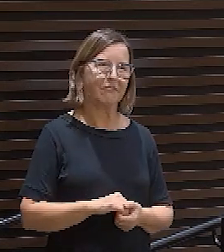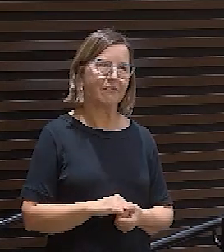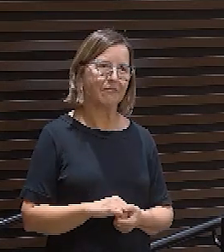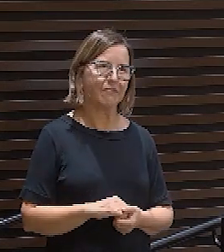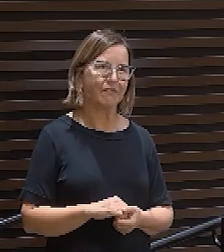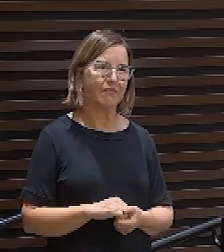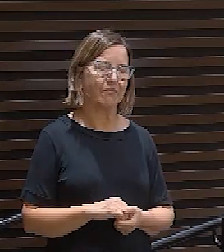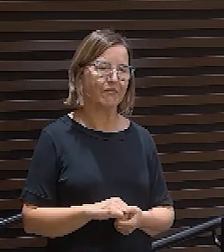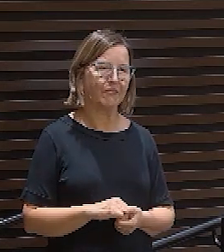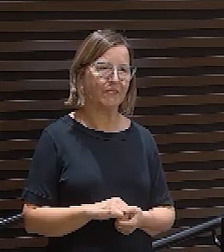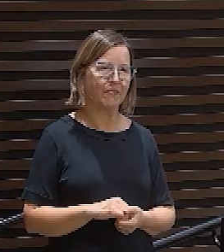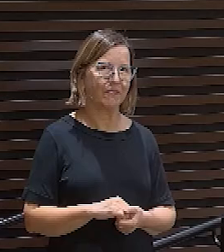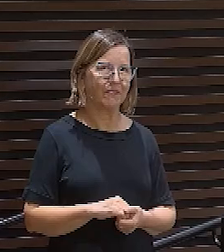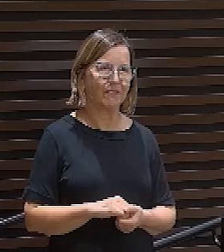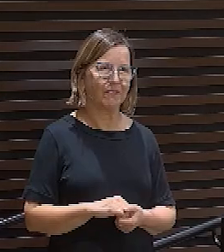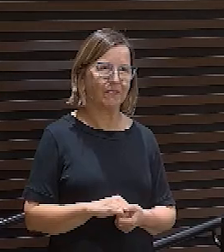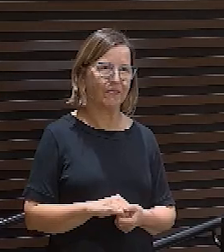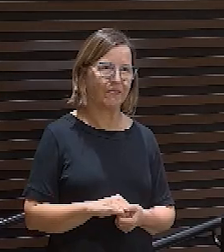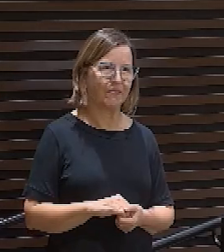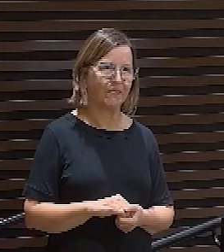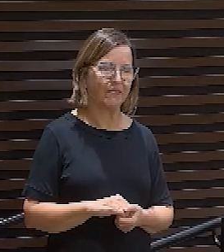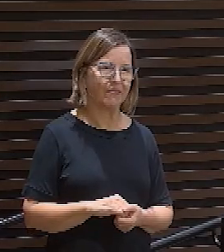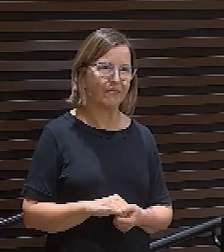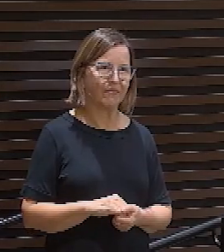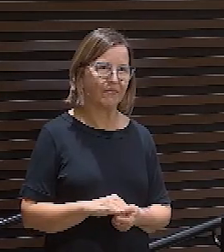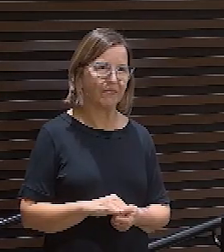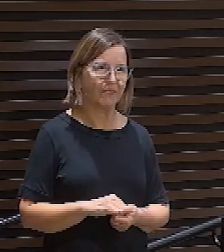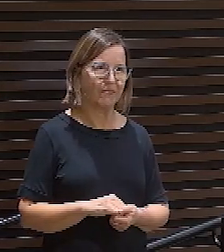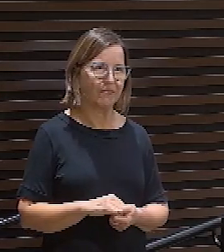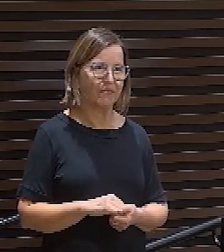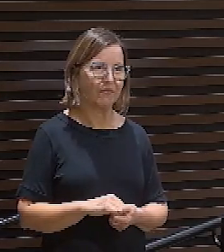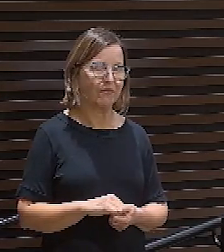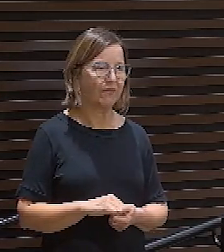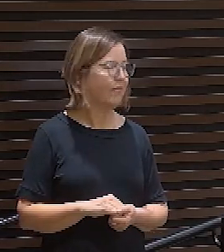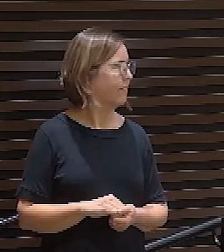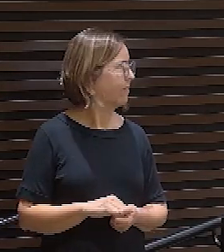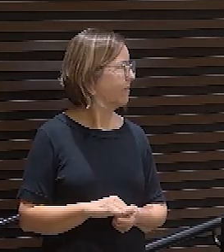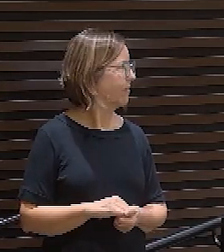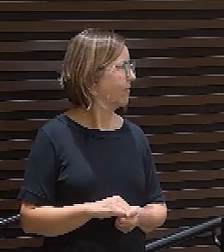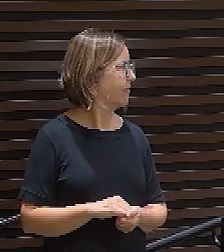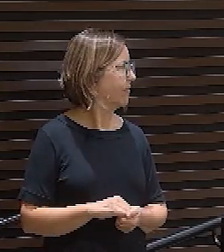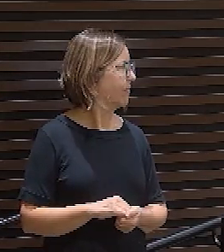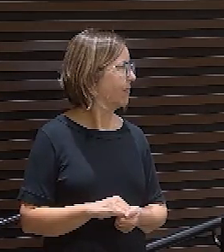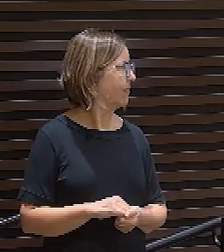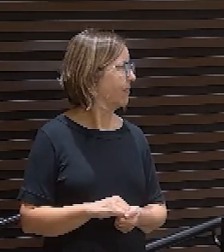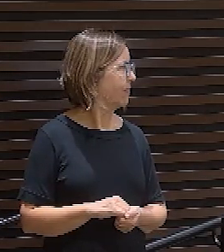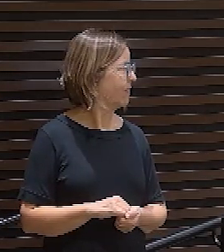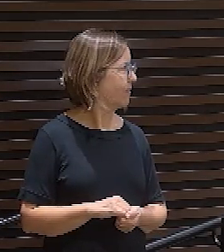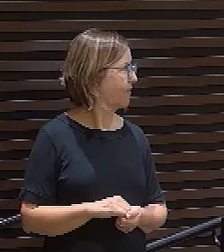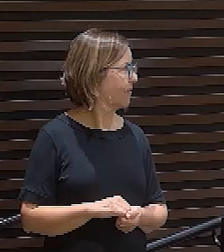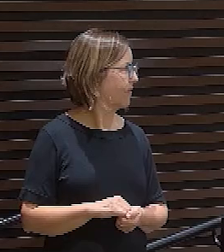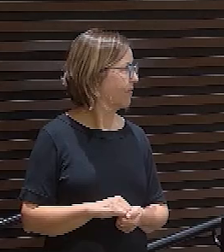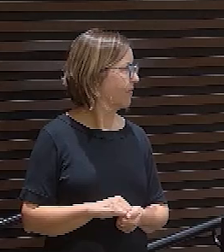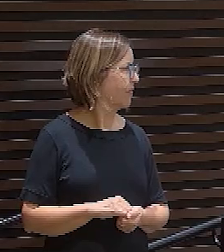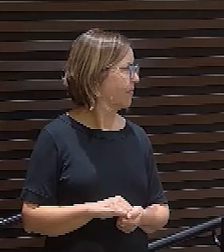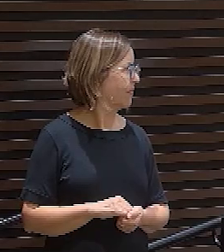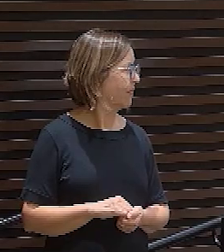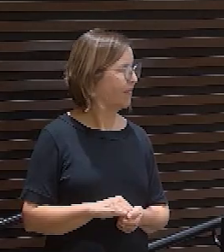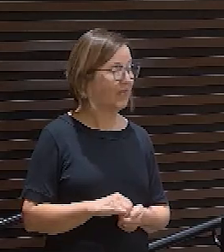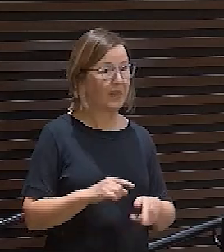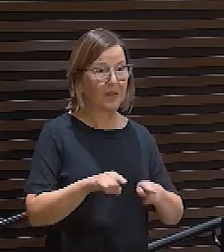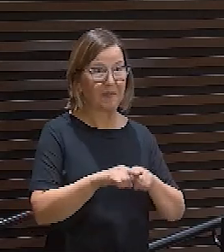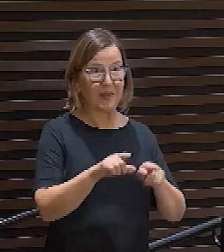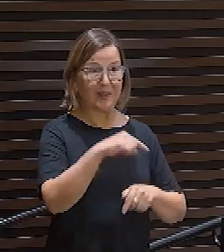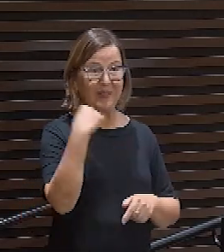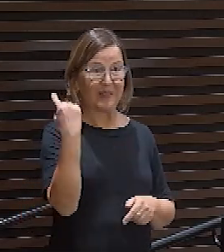Mas eu pequei muito. Eu também. Mas onde abundou o pecado, superabundou a graça do nosso